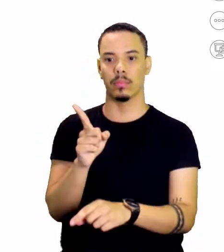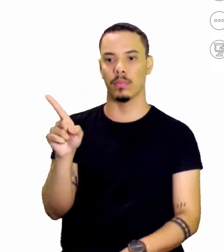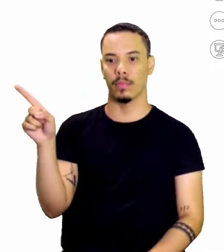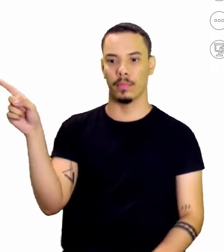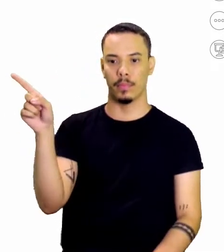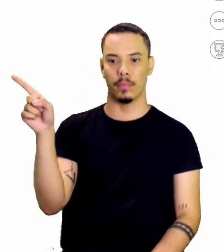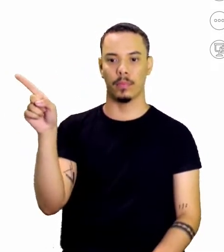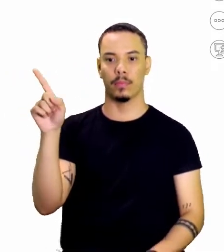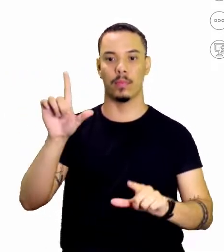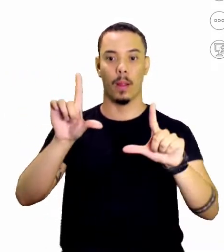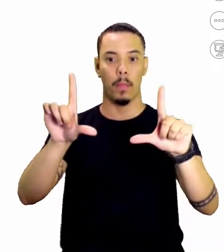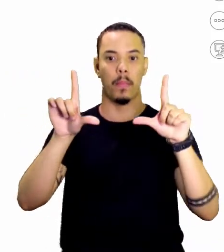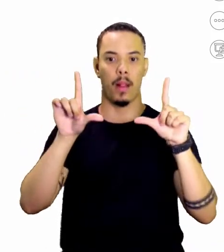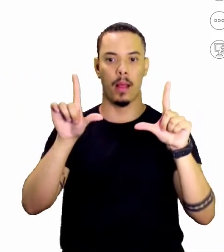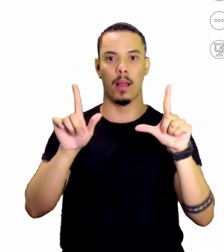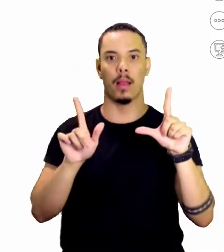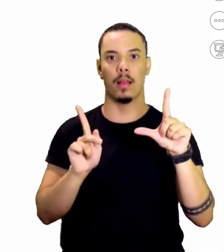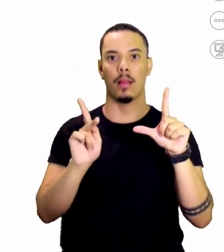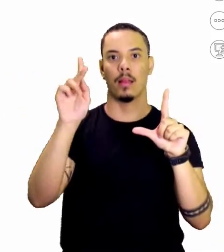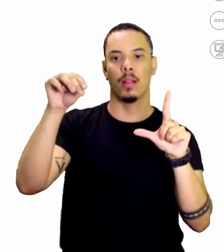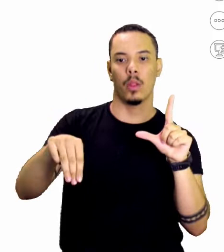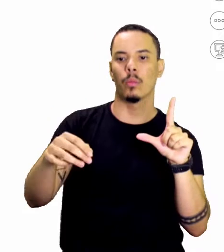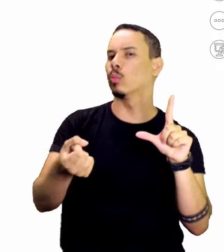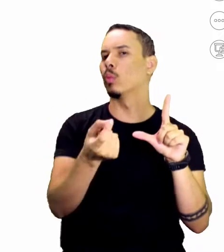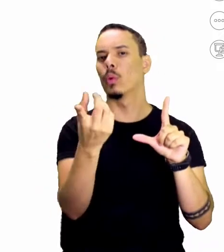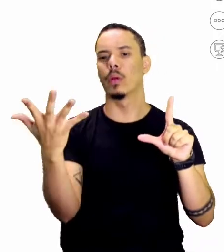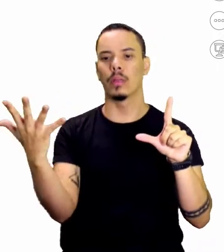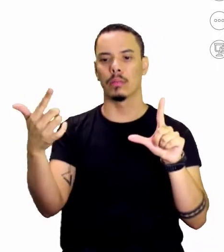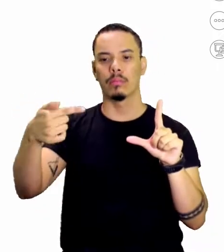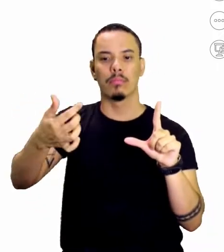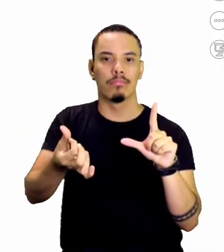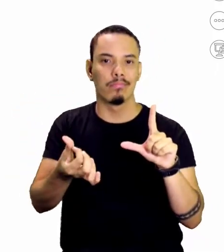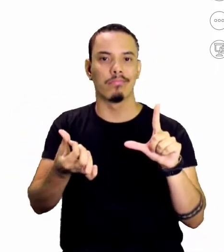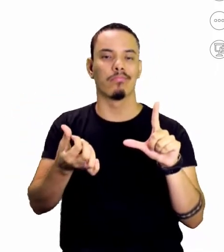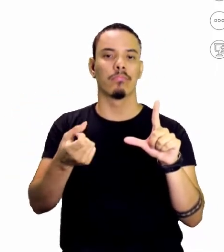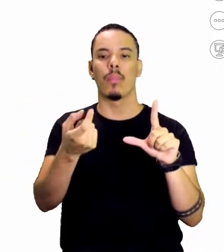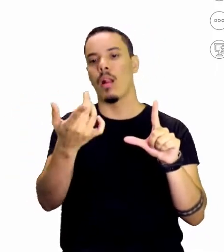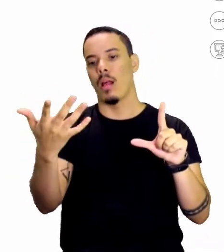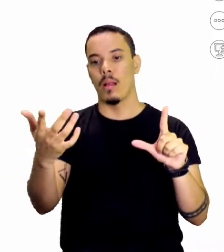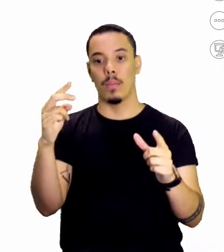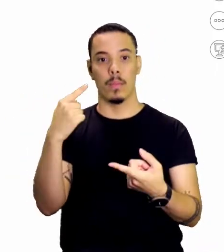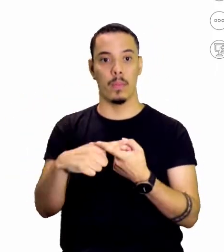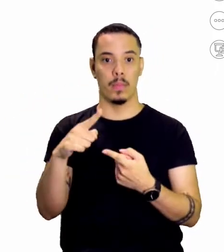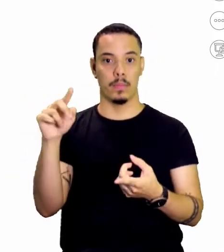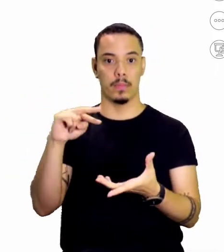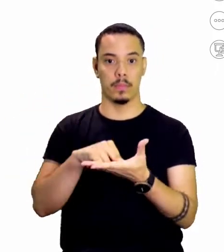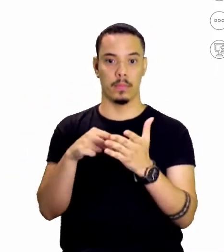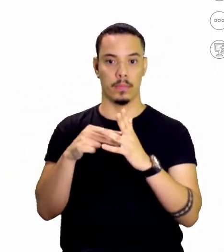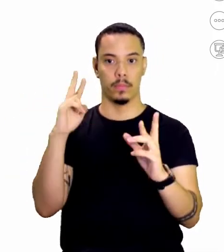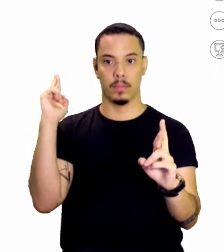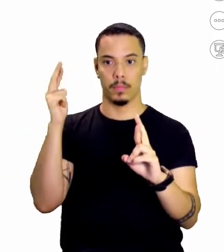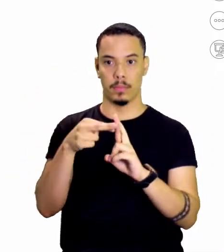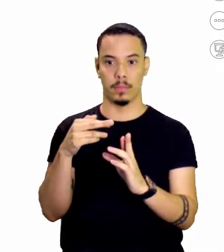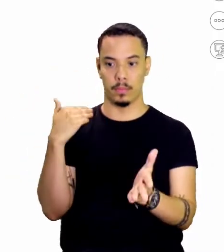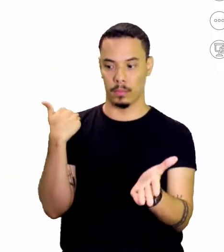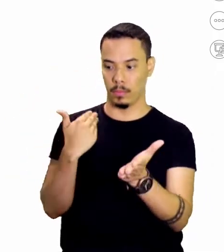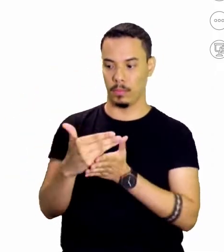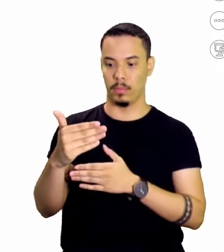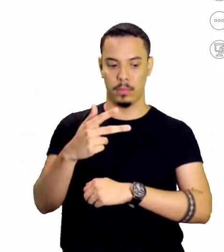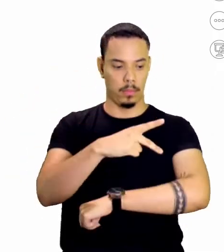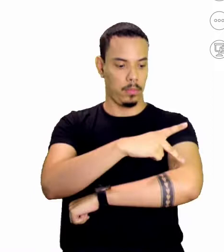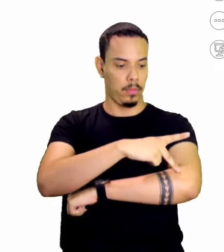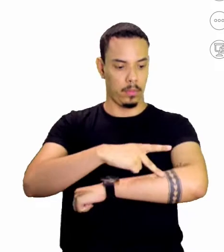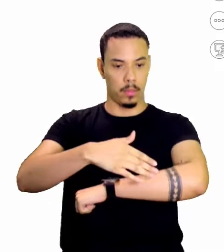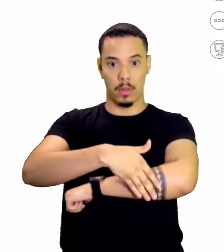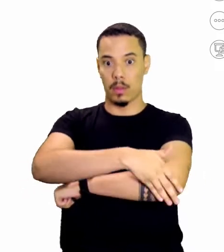quilômetro Ou seja a posição e que nos encontramos tendo como referencial A Origem o início da estrada